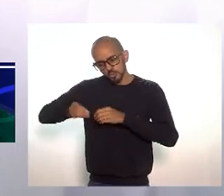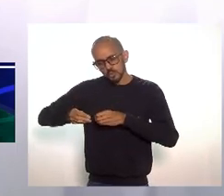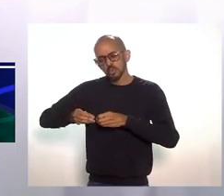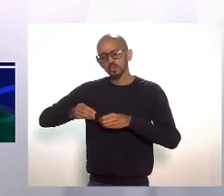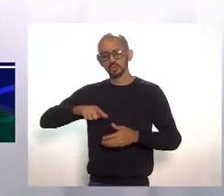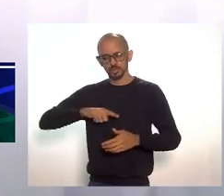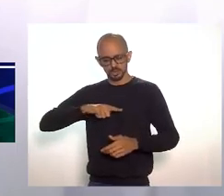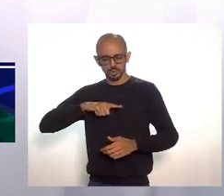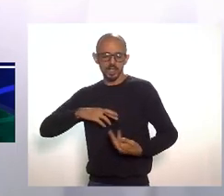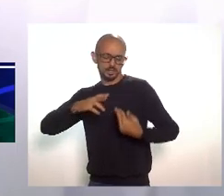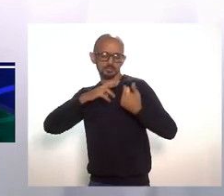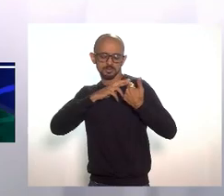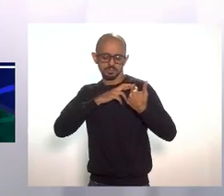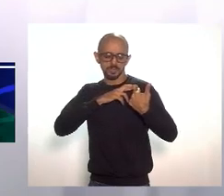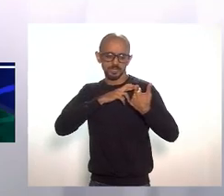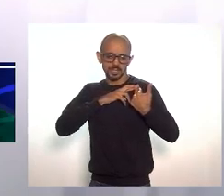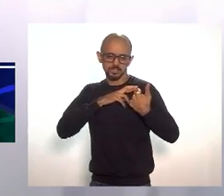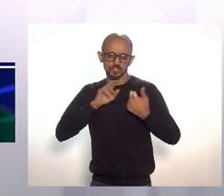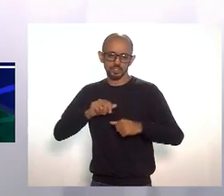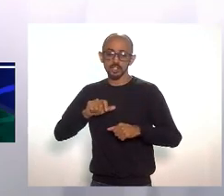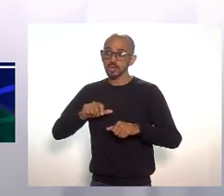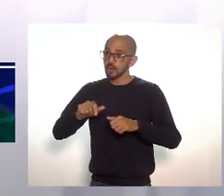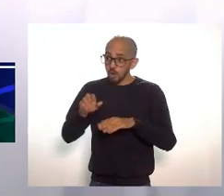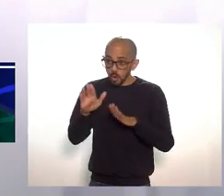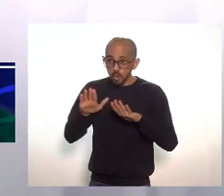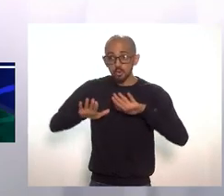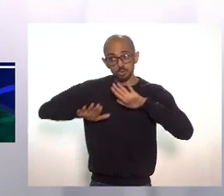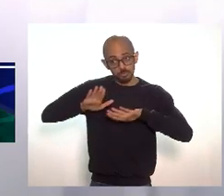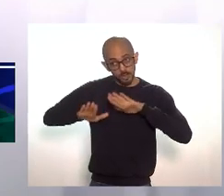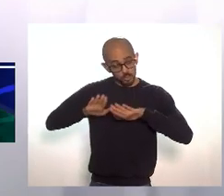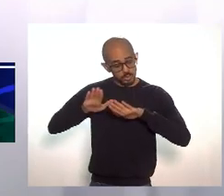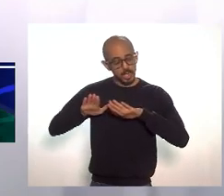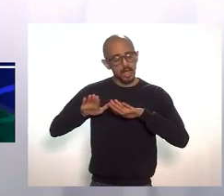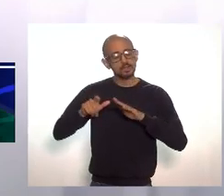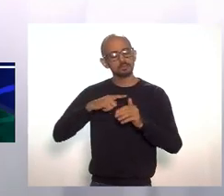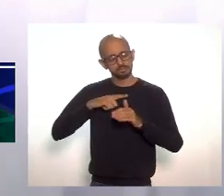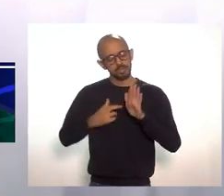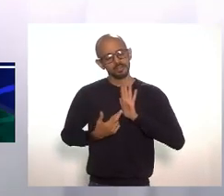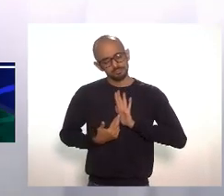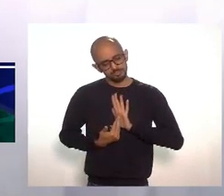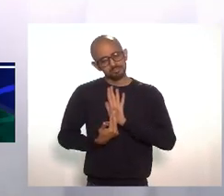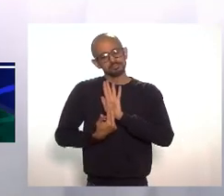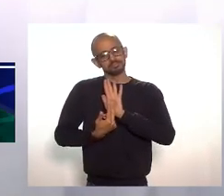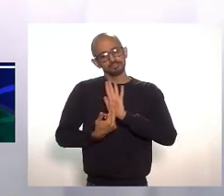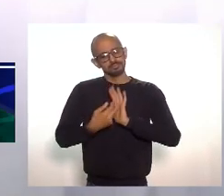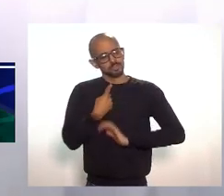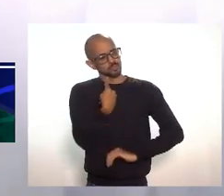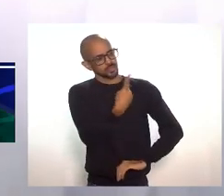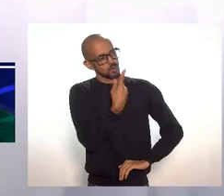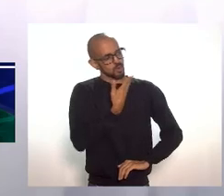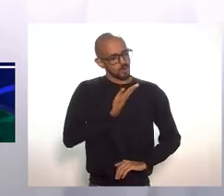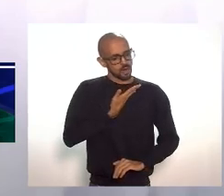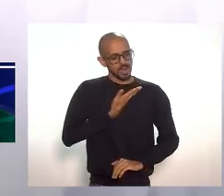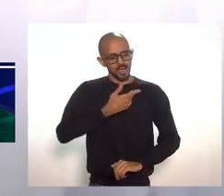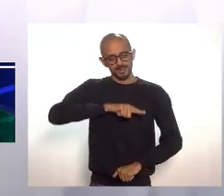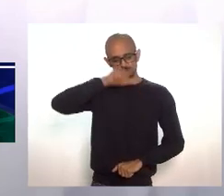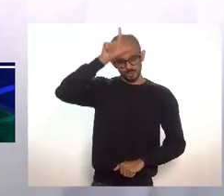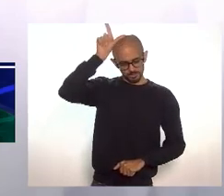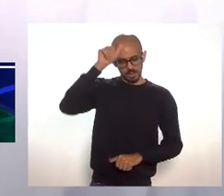Lucinha se cuida, está bem representada aqui pelo seu colega, o deputado Luiz Paulo.